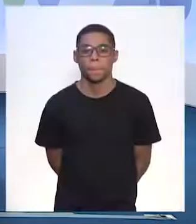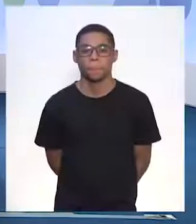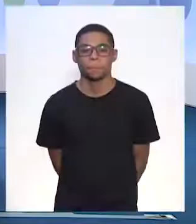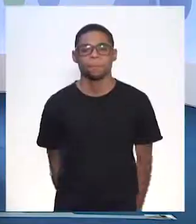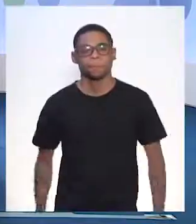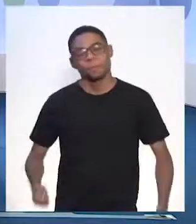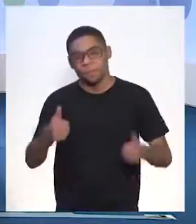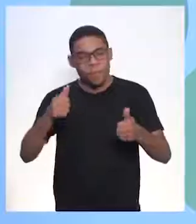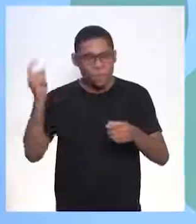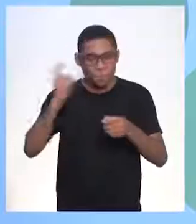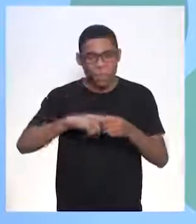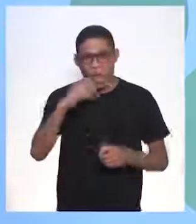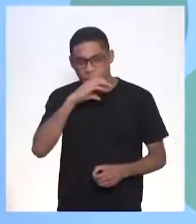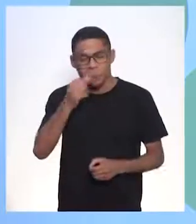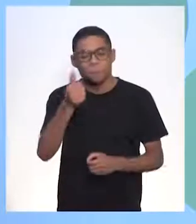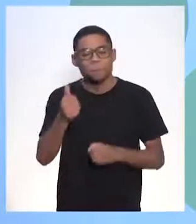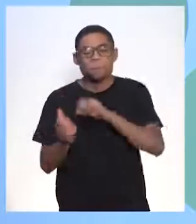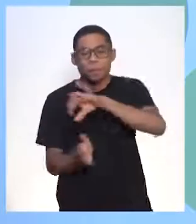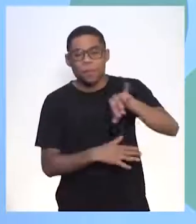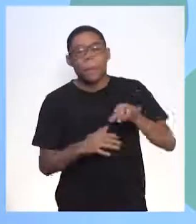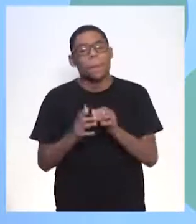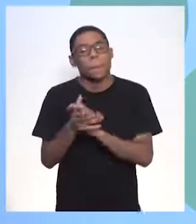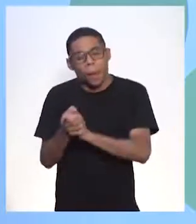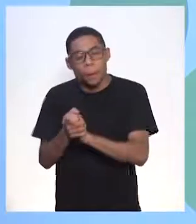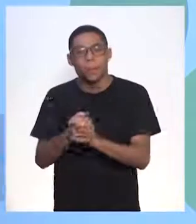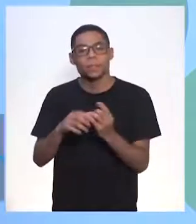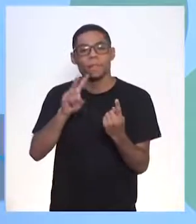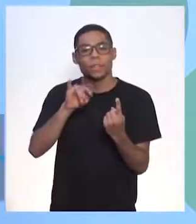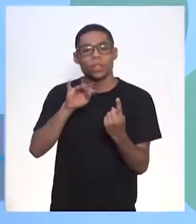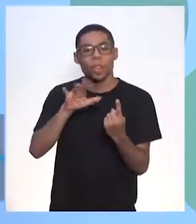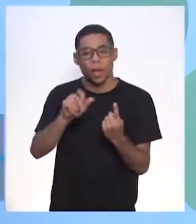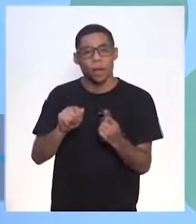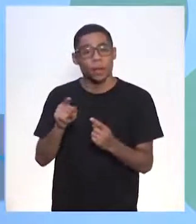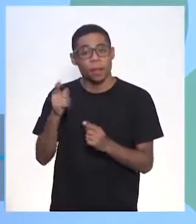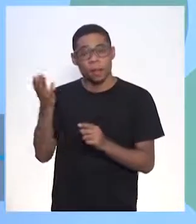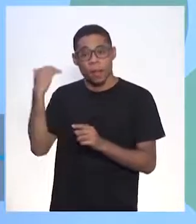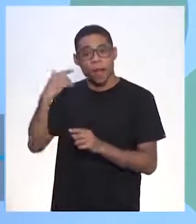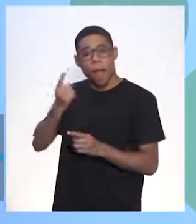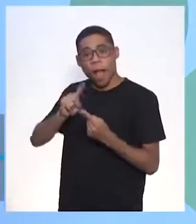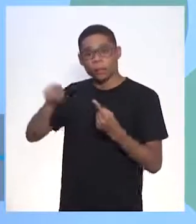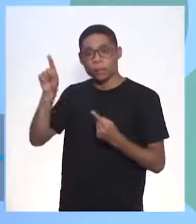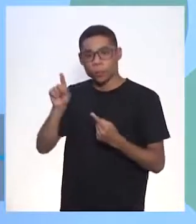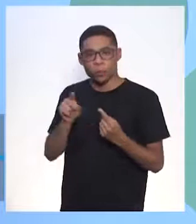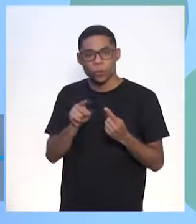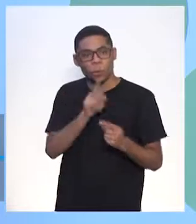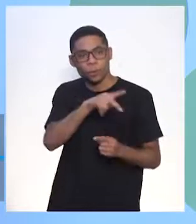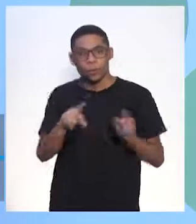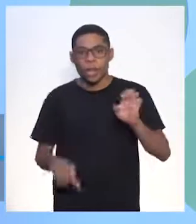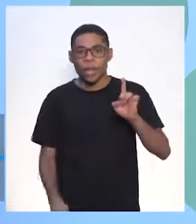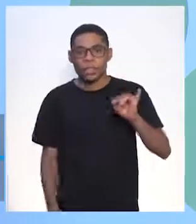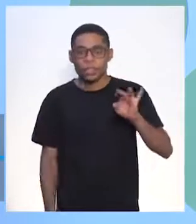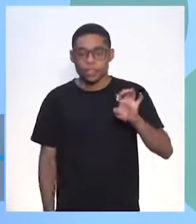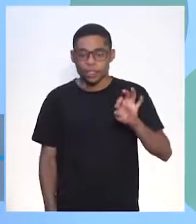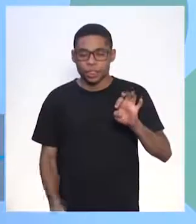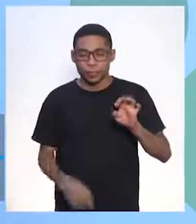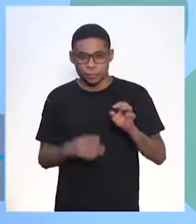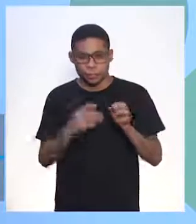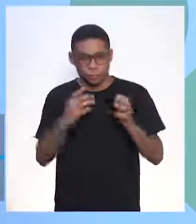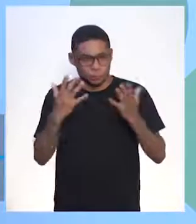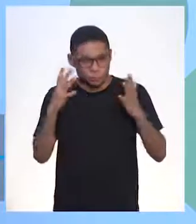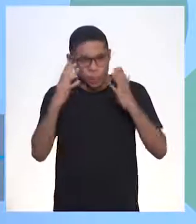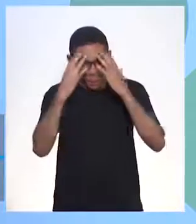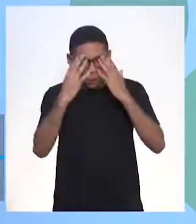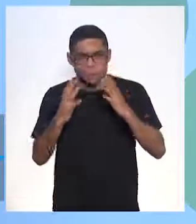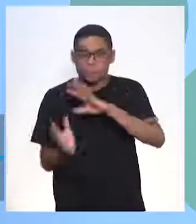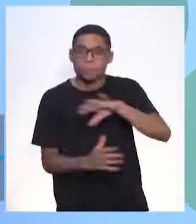Legal, retornamos aqui, Jonas. Parabéns à Vitória Eulália, que acertou a questão anterior, professora Edith. Valeu, Vitória, valeu, Edith. Selecionei aqui